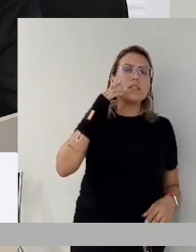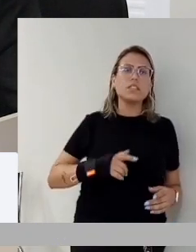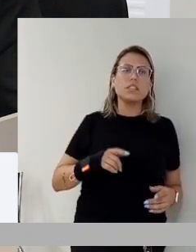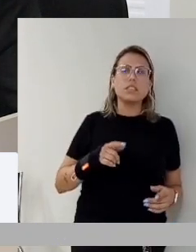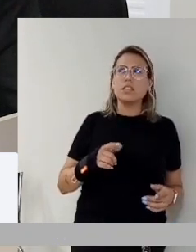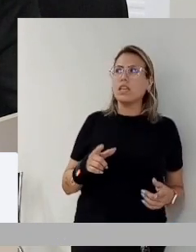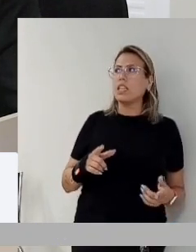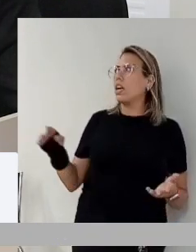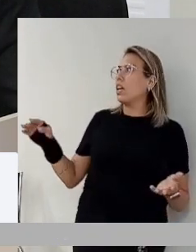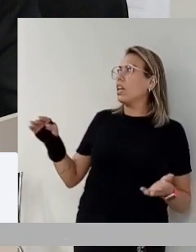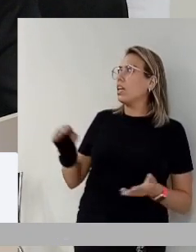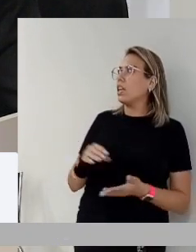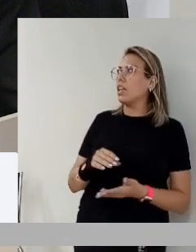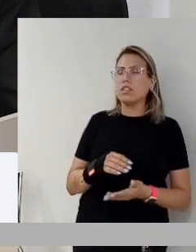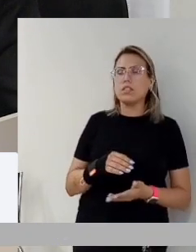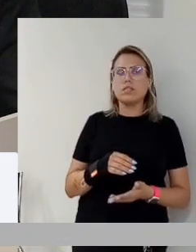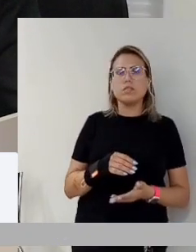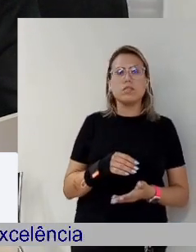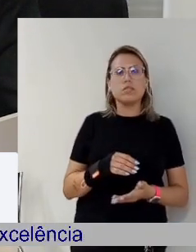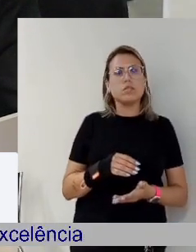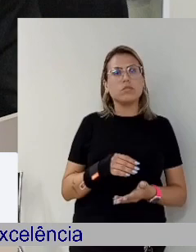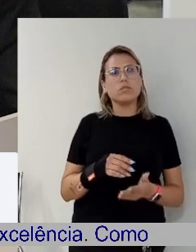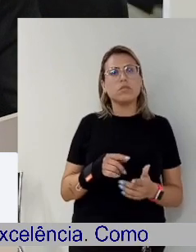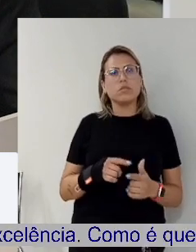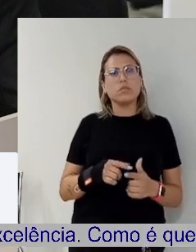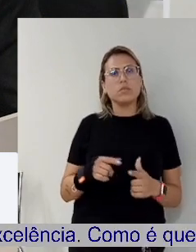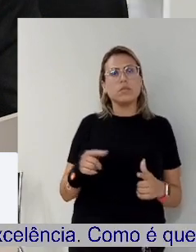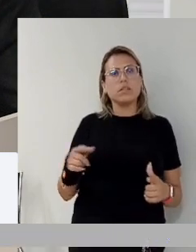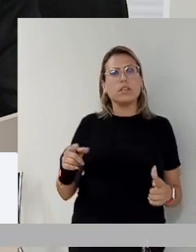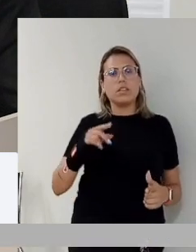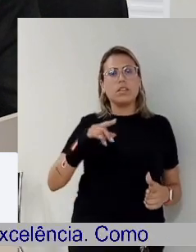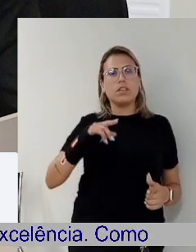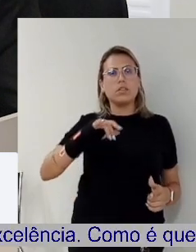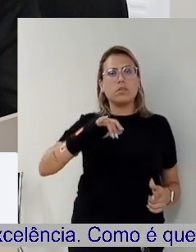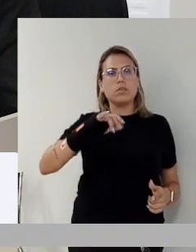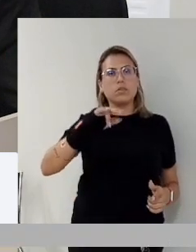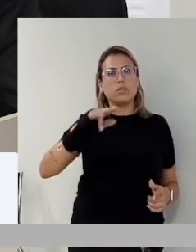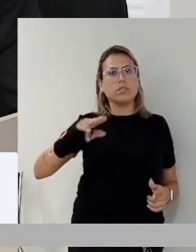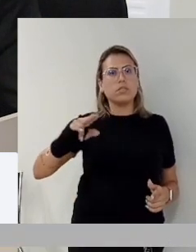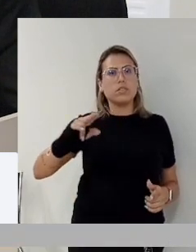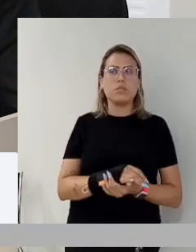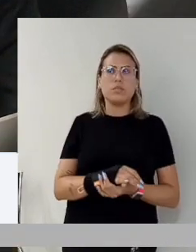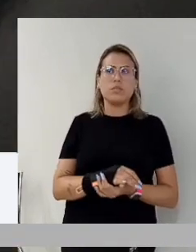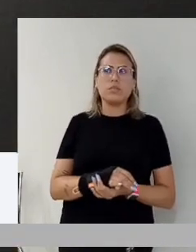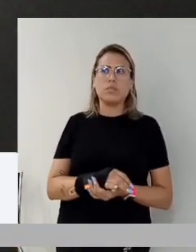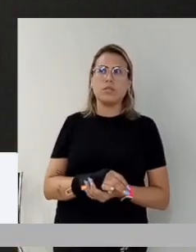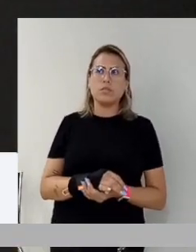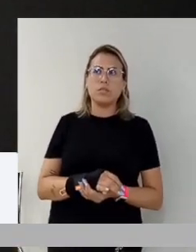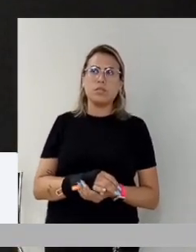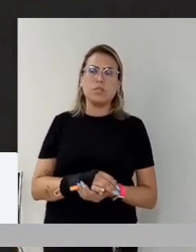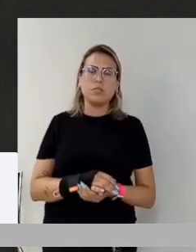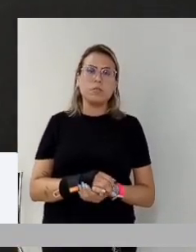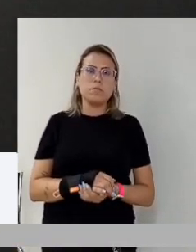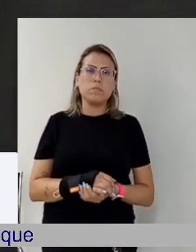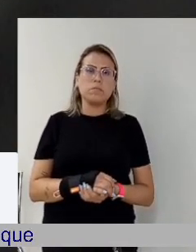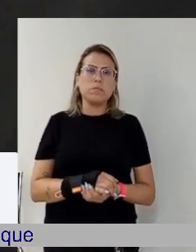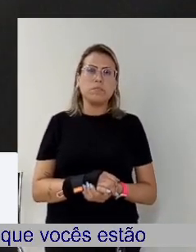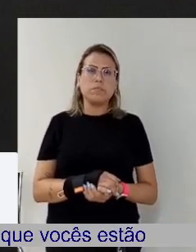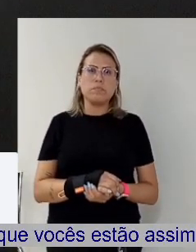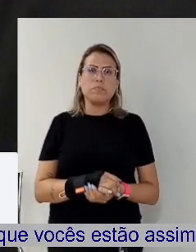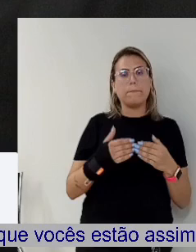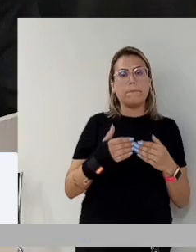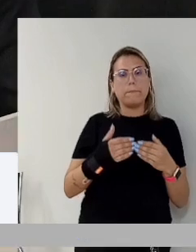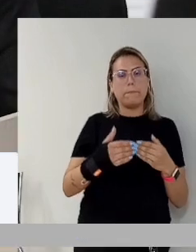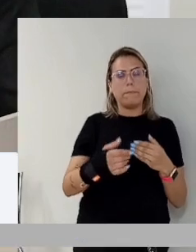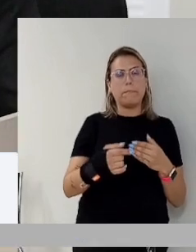recurso do I sobrando se pode usar esse recurso então assim seria mais assim o que que estão pensando para ser é a curto médio ou longo